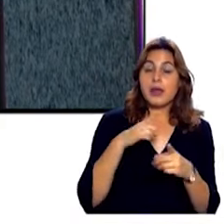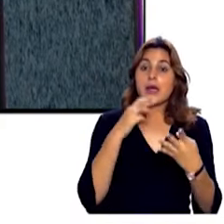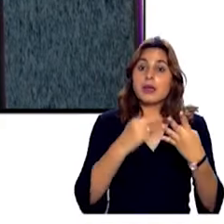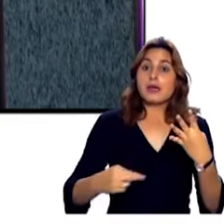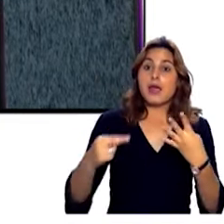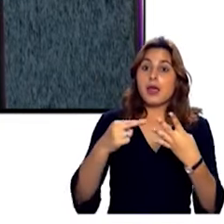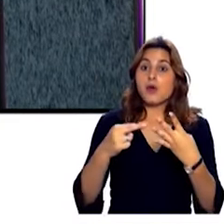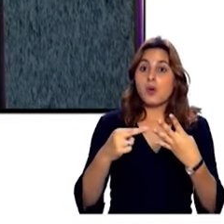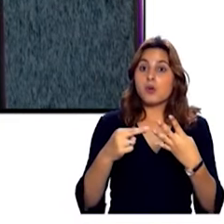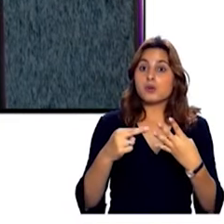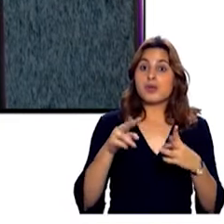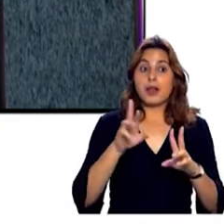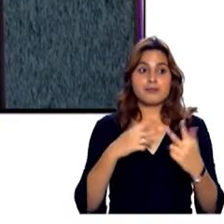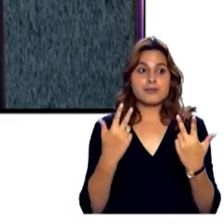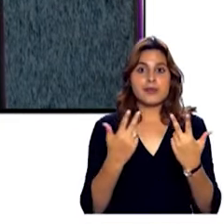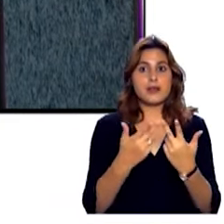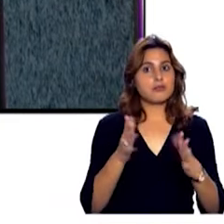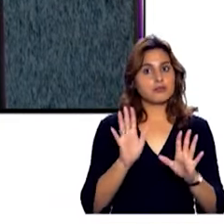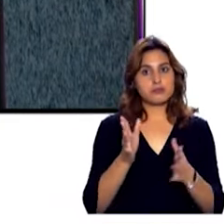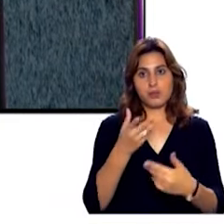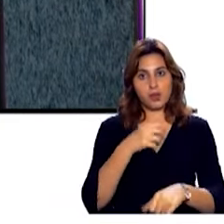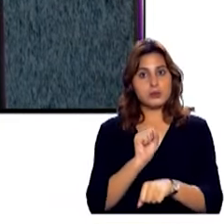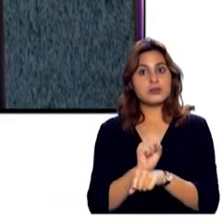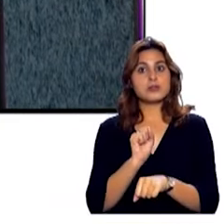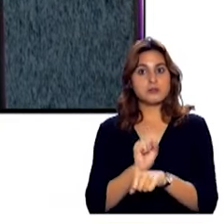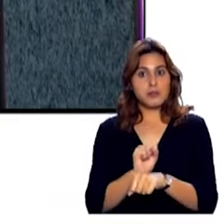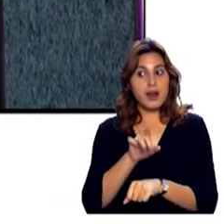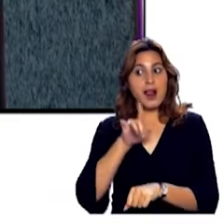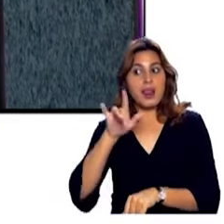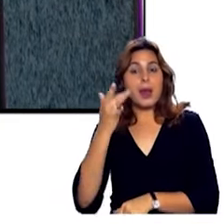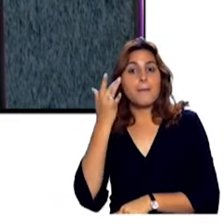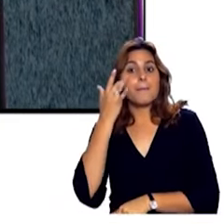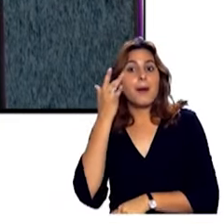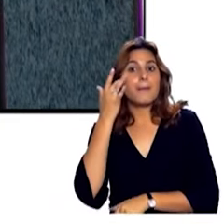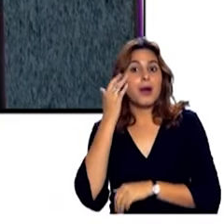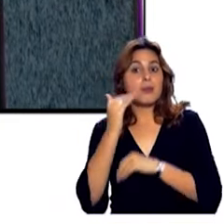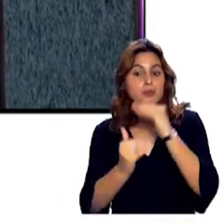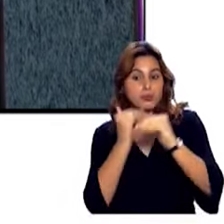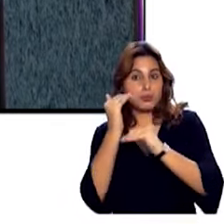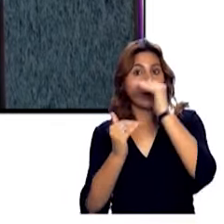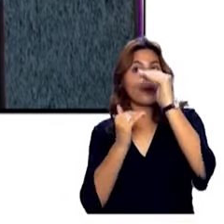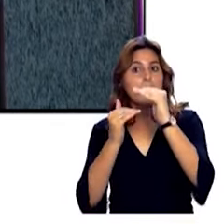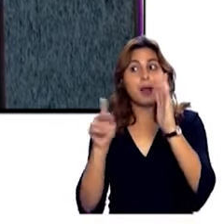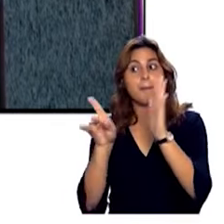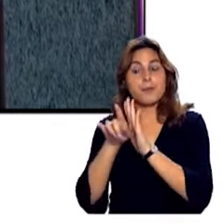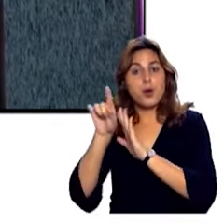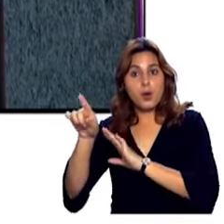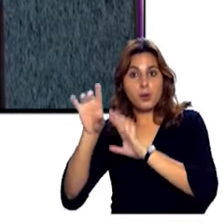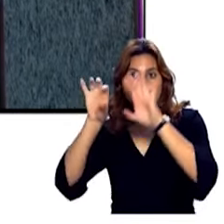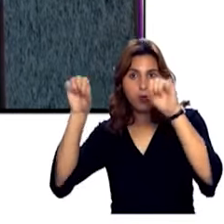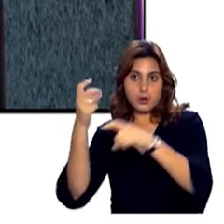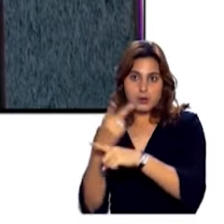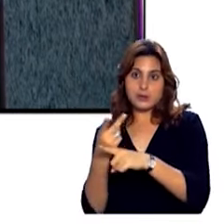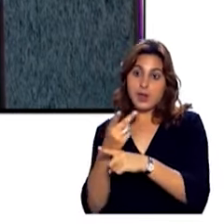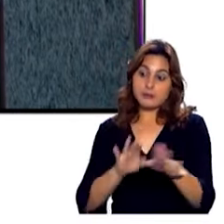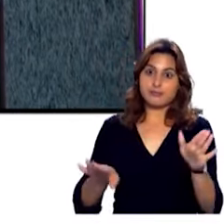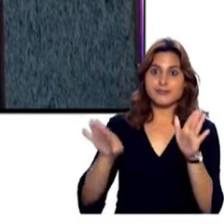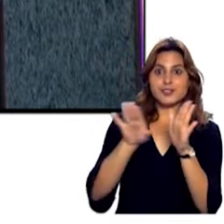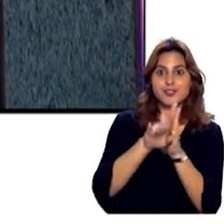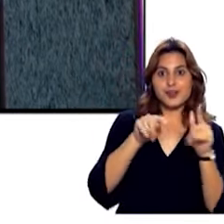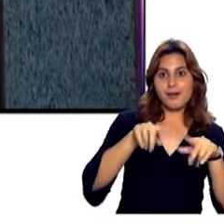sessões vamos esperar que a questão amadureça na própria corte de cassação e chegue nas sessões